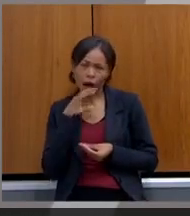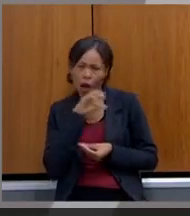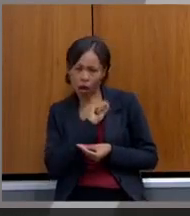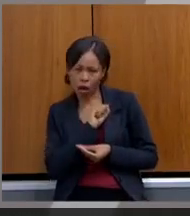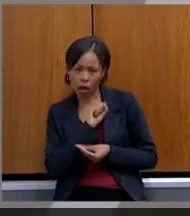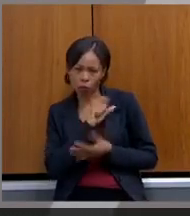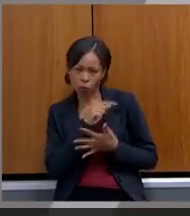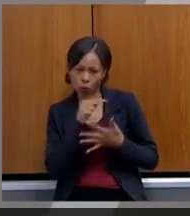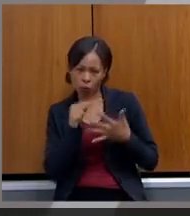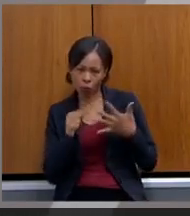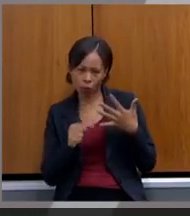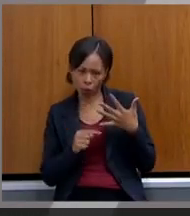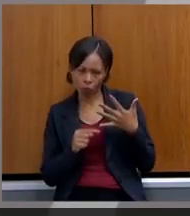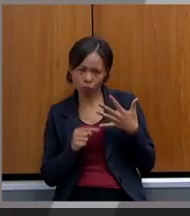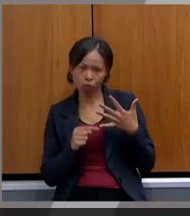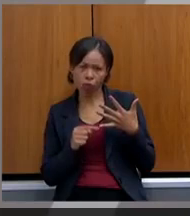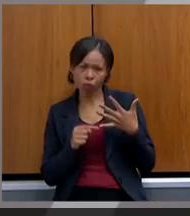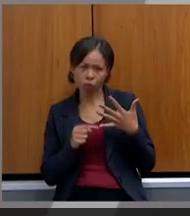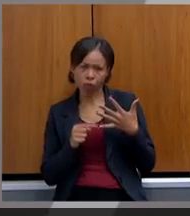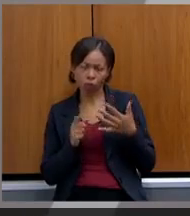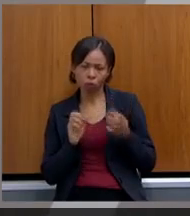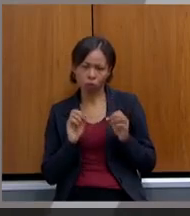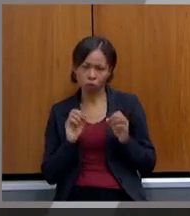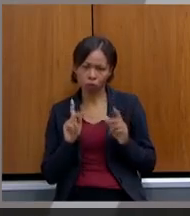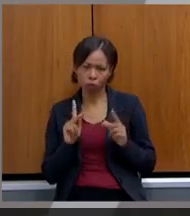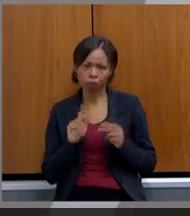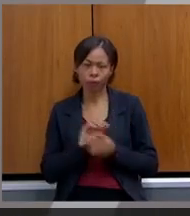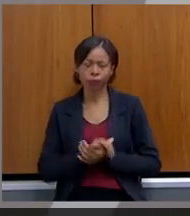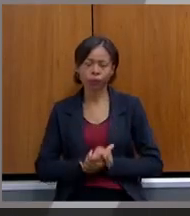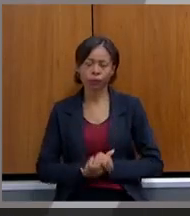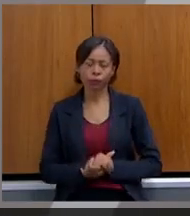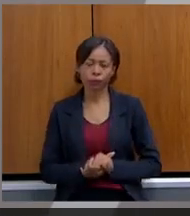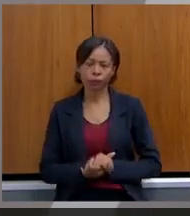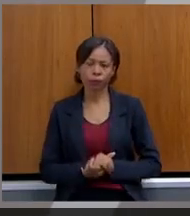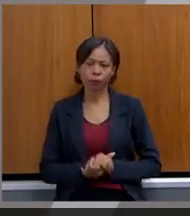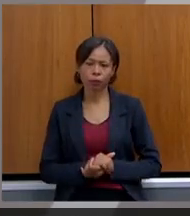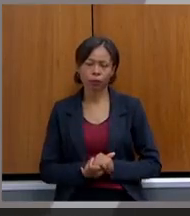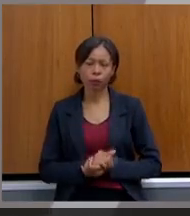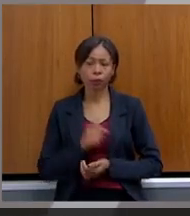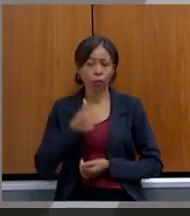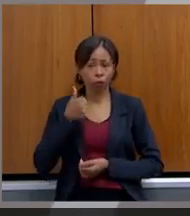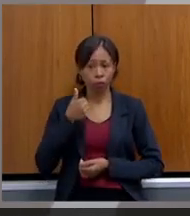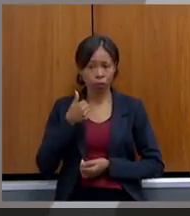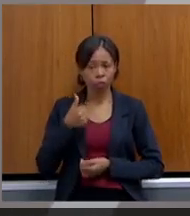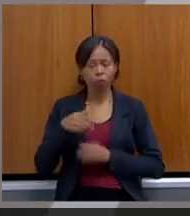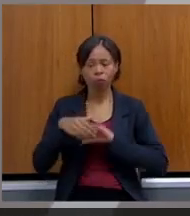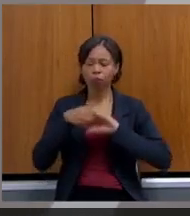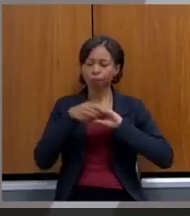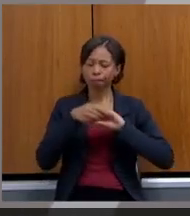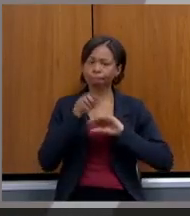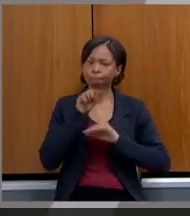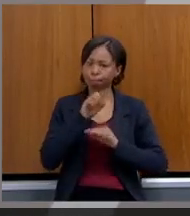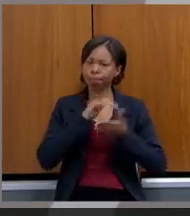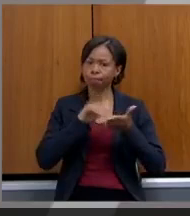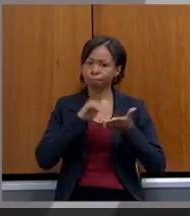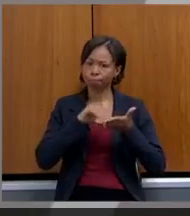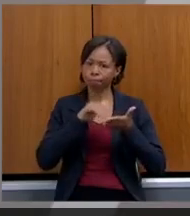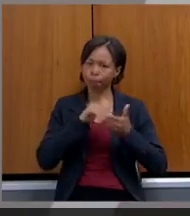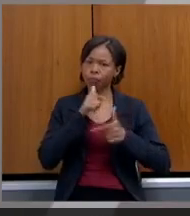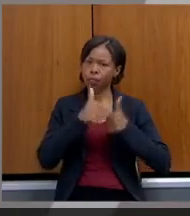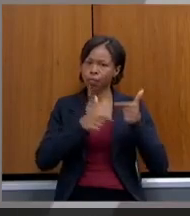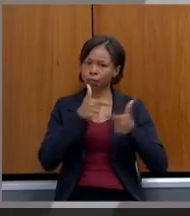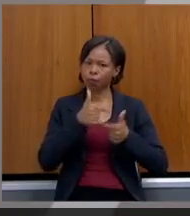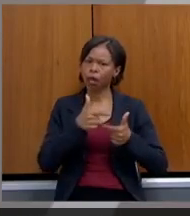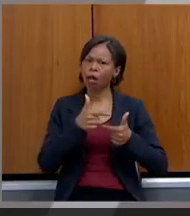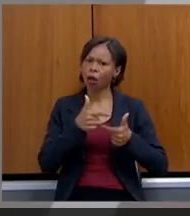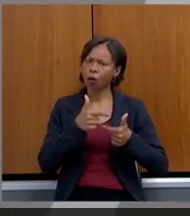todo e depois não teria réplica tá bom obrigado a 1º Secretário é complementada pelo trabalho sério tem executado